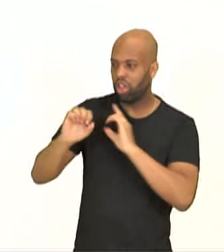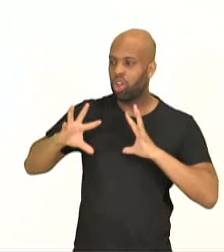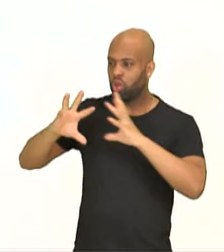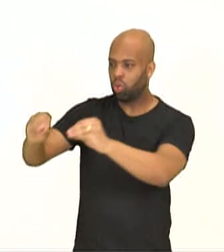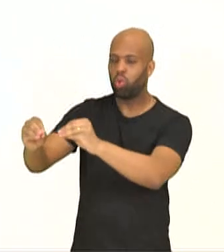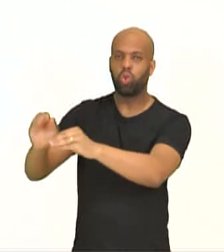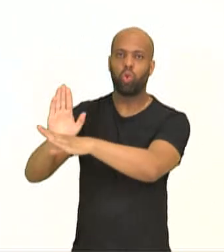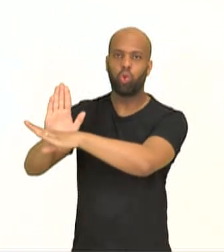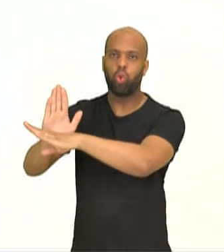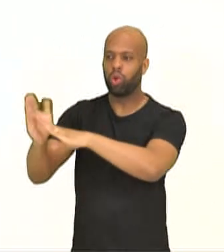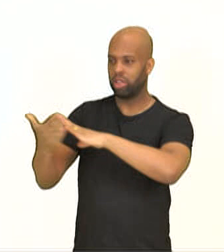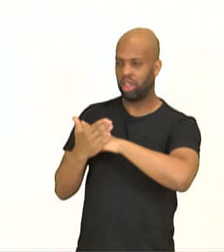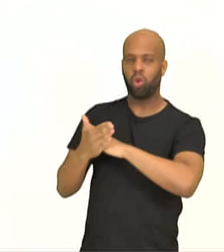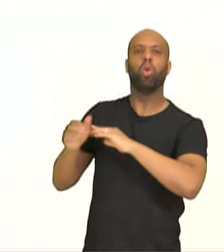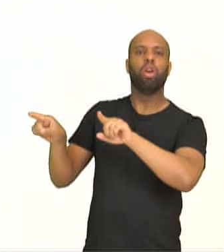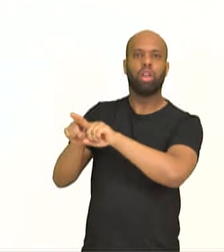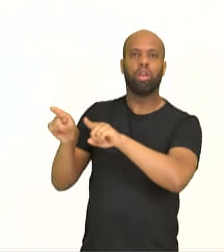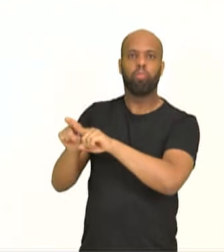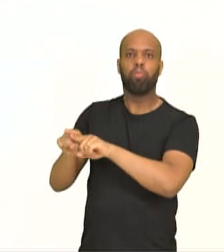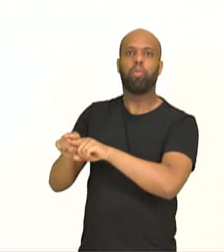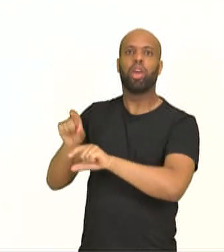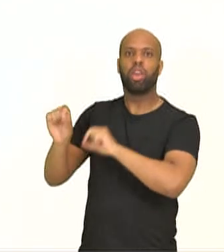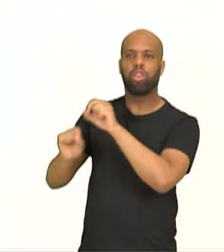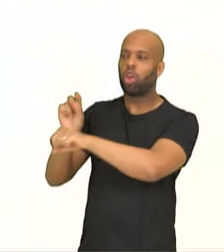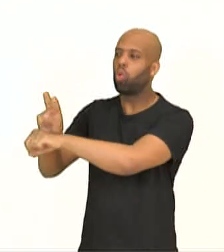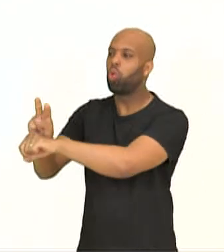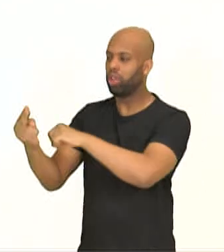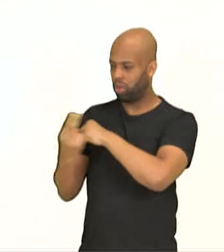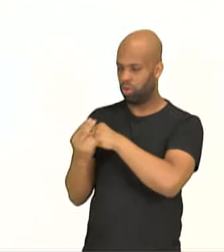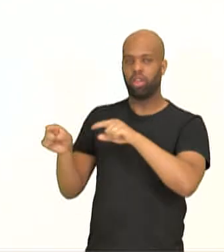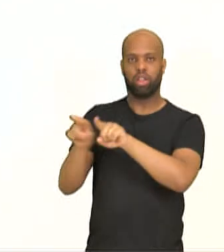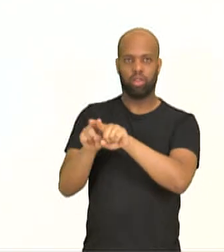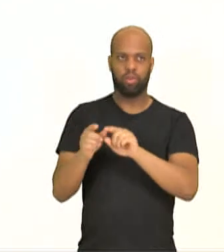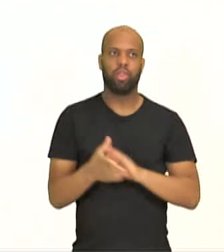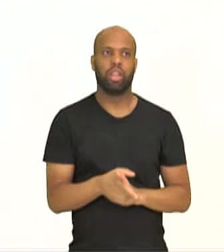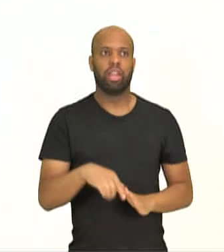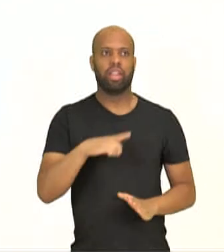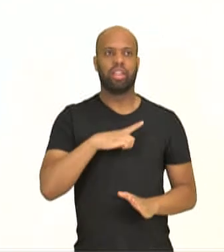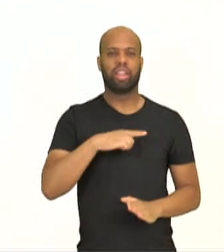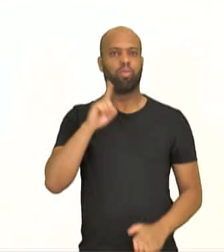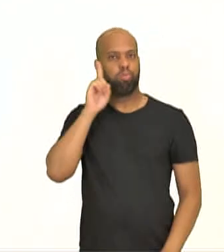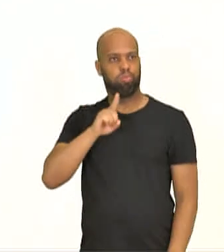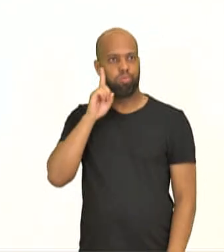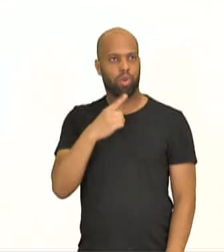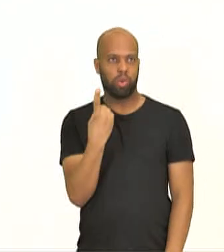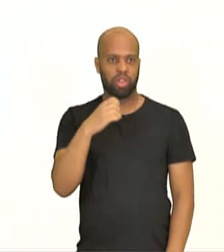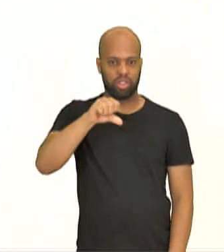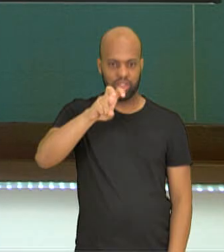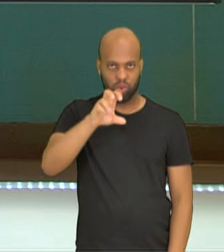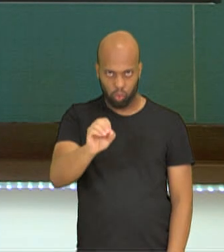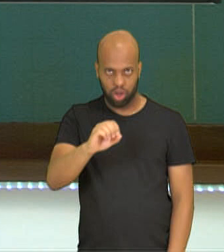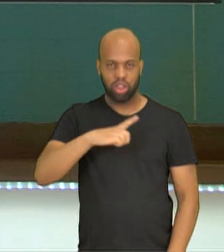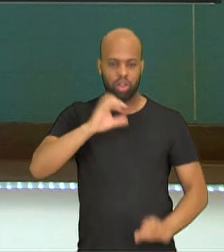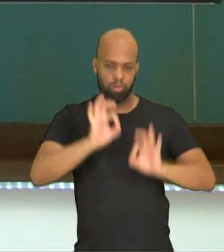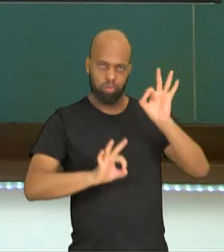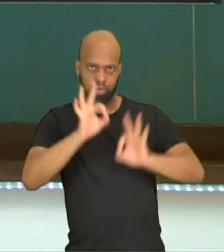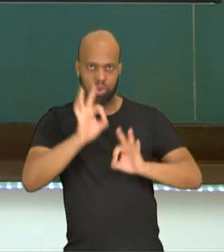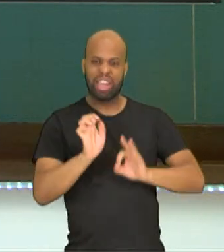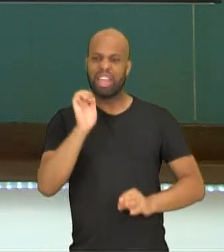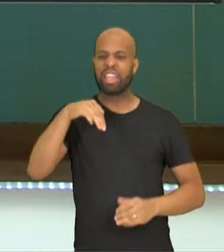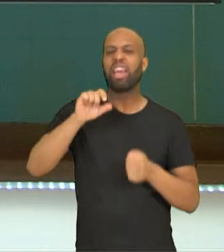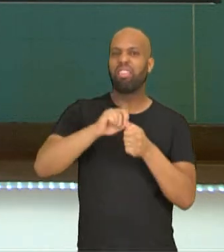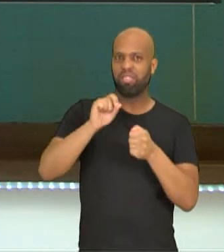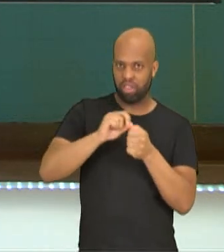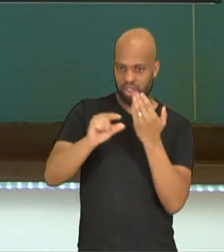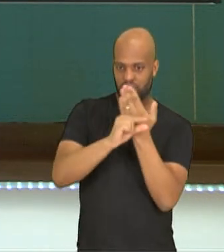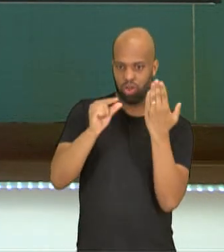ao mesmo tempo. Nos Estados Unidos, na década de 50, vem a sistematização desses jogos através de Ted Lentz. Ele